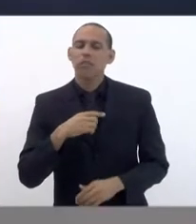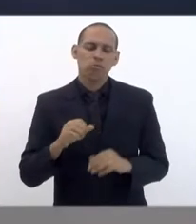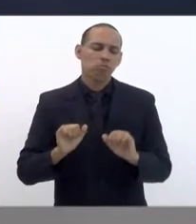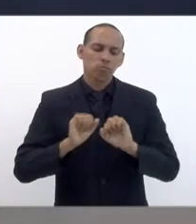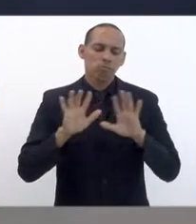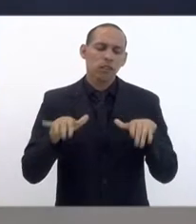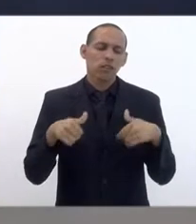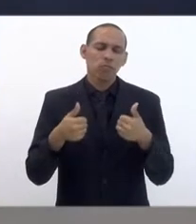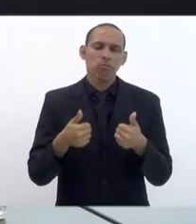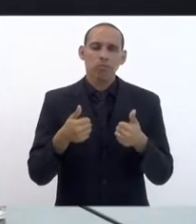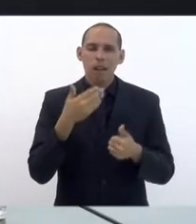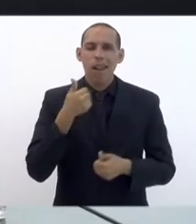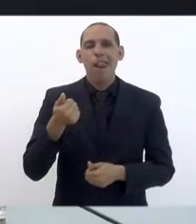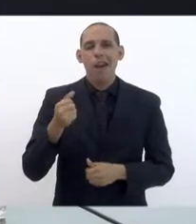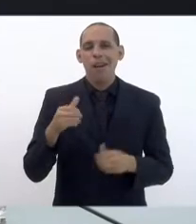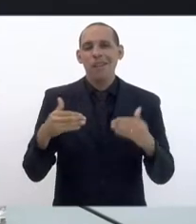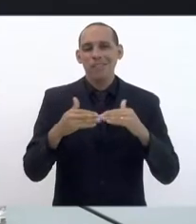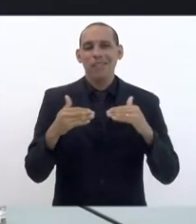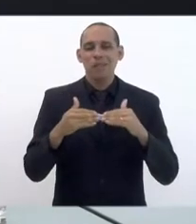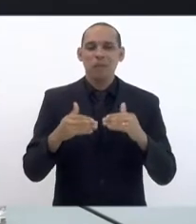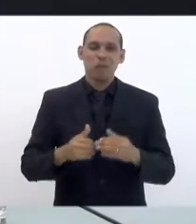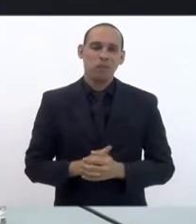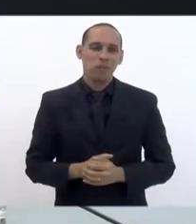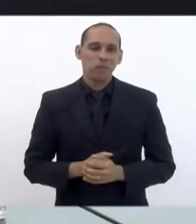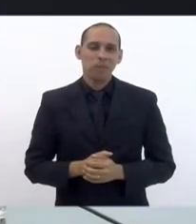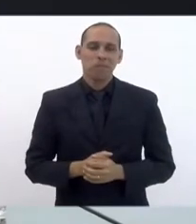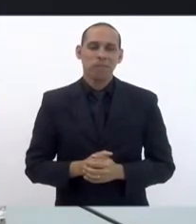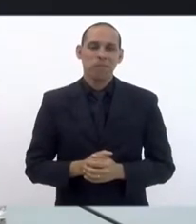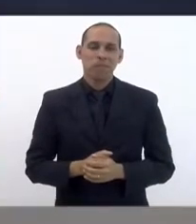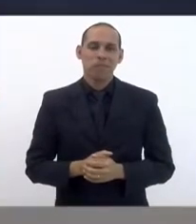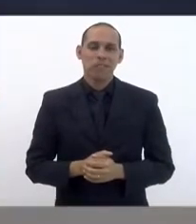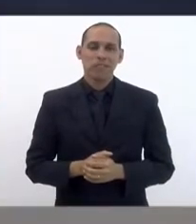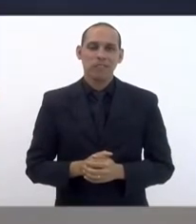Evidentemente que nada melhor que acordo.